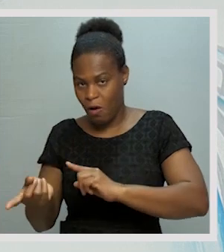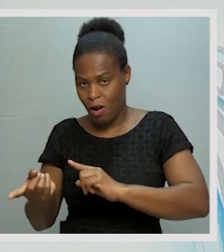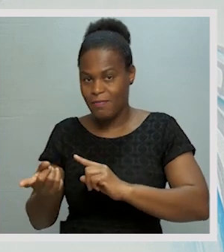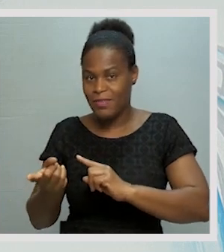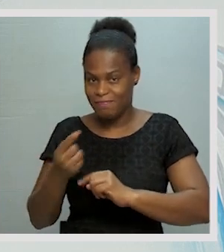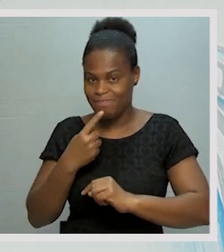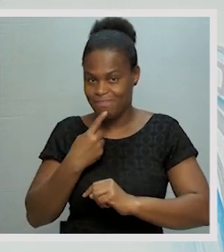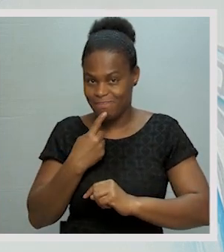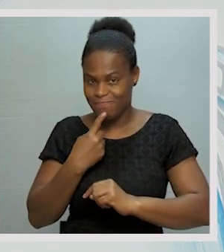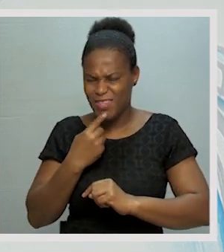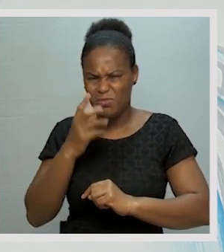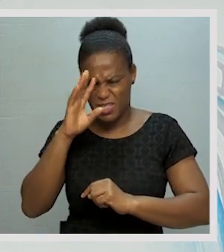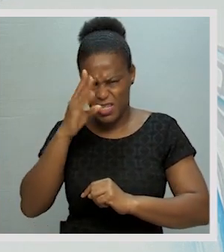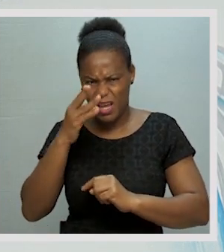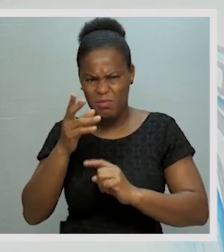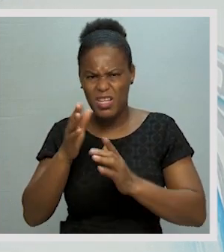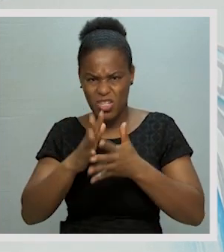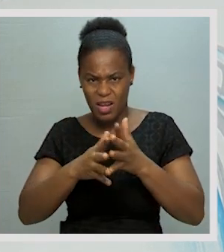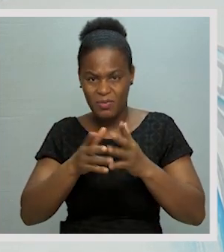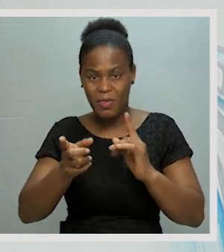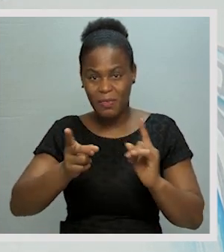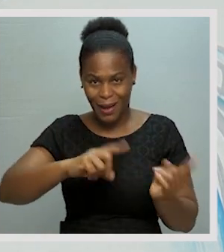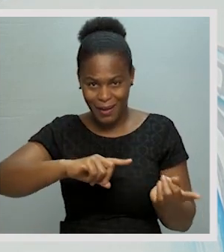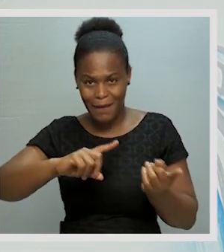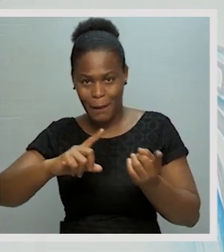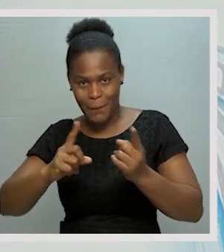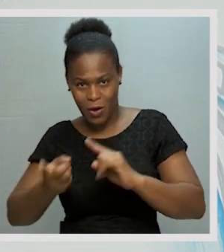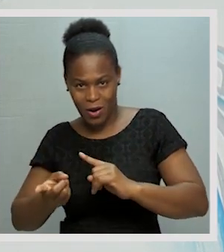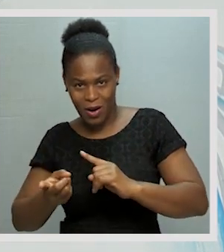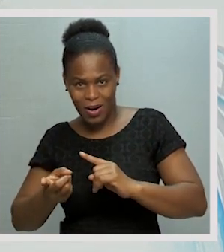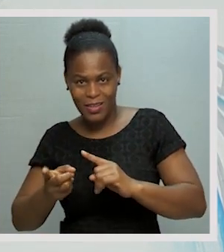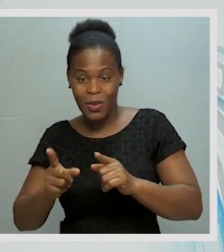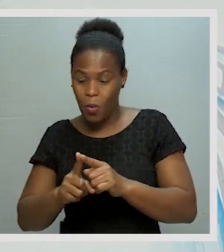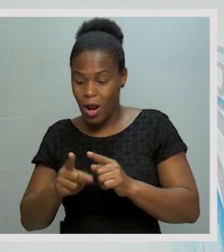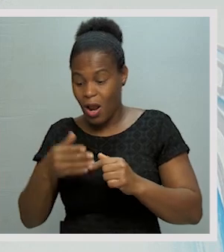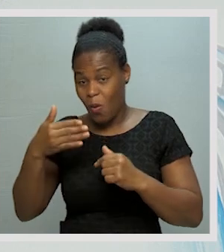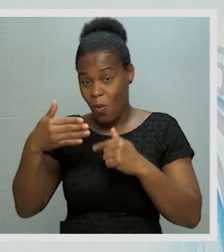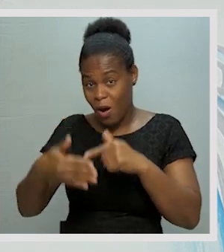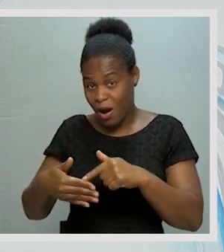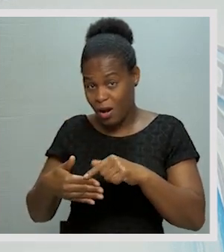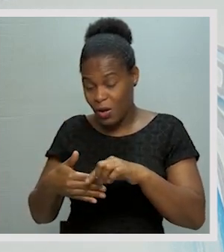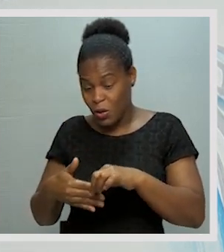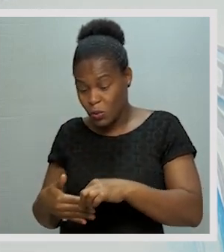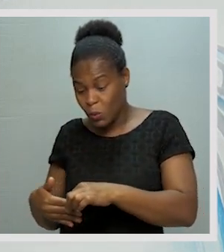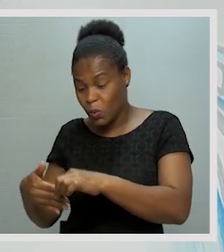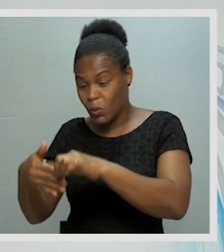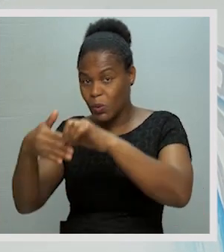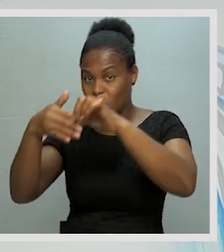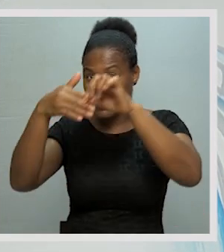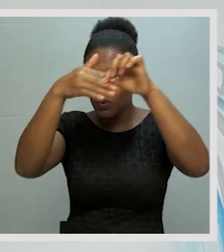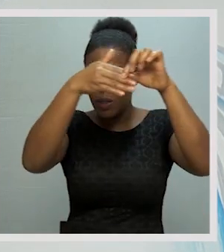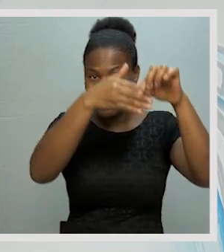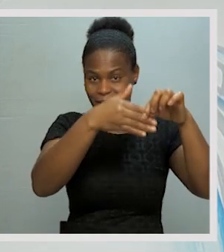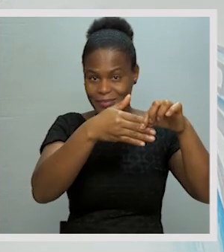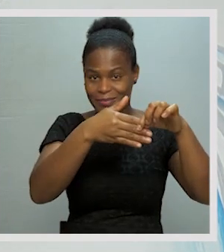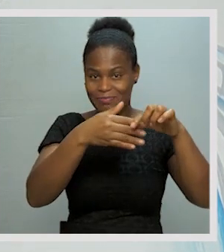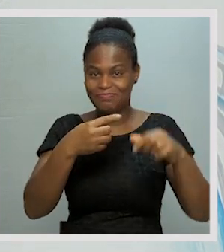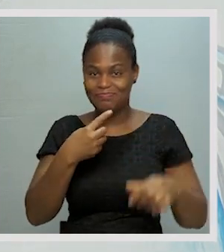Por quê? E quando surge essa palavra transporte, adição, já sabemos que é juntar, adicionar,